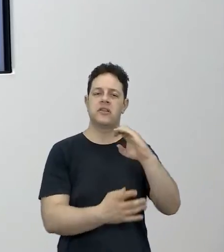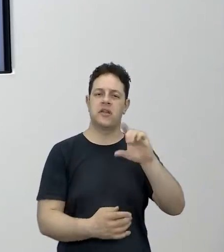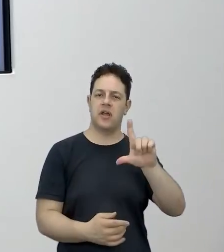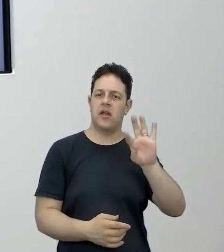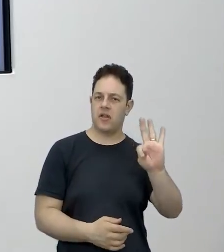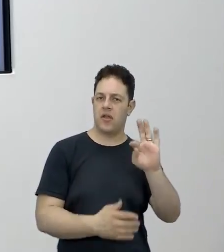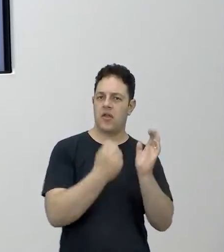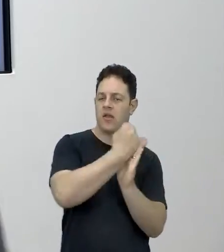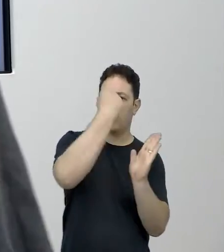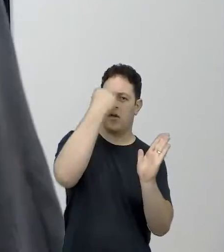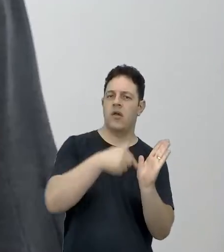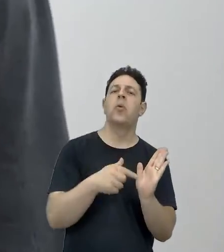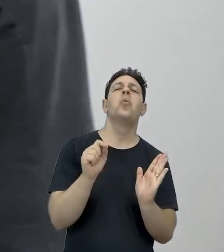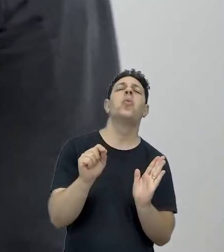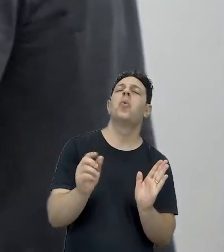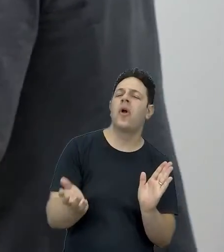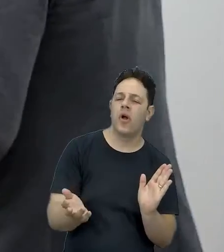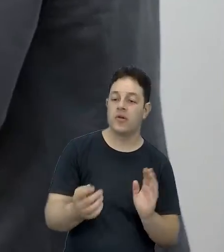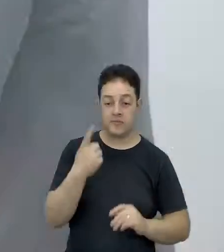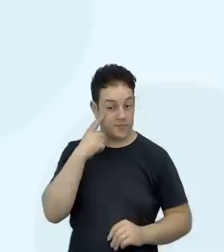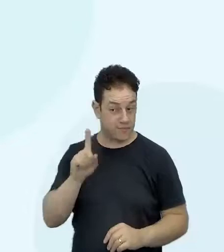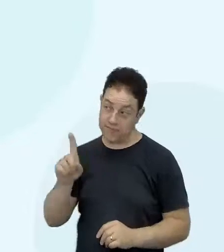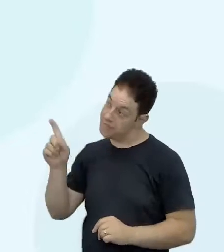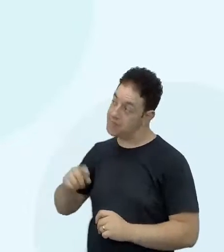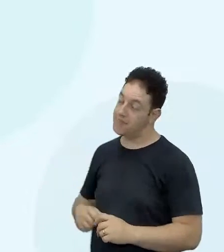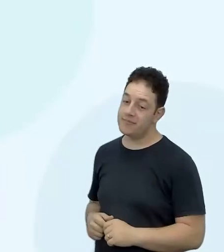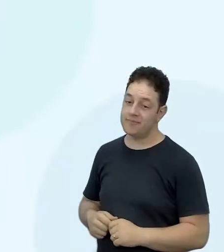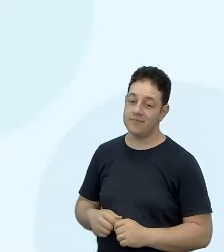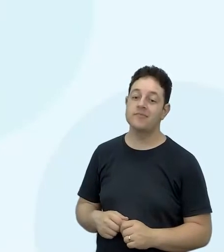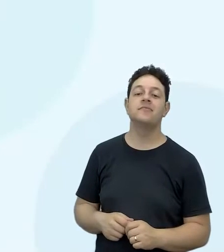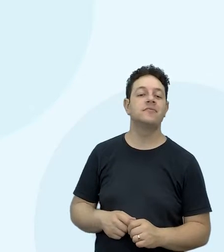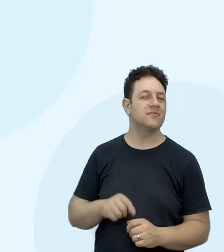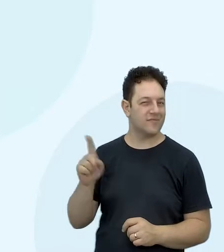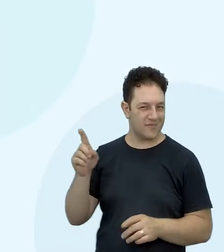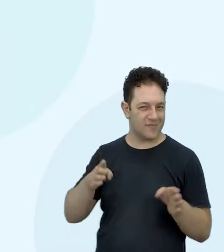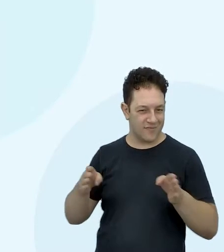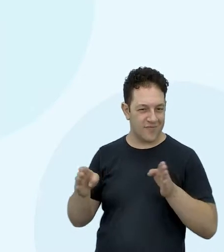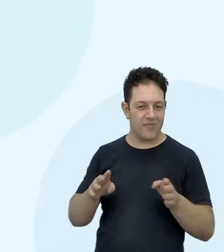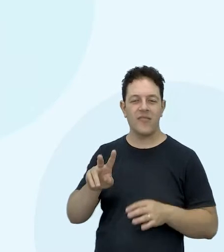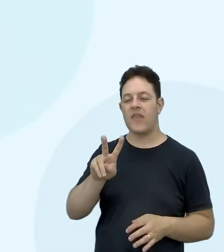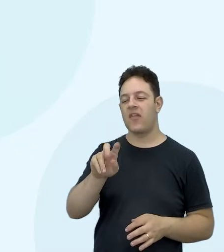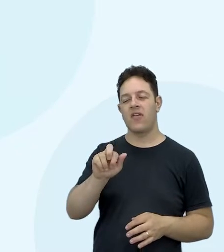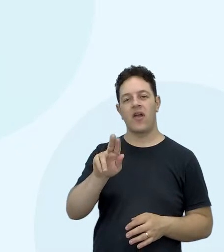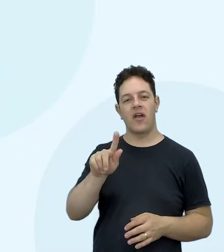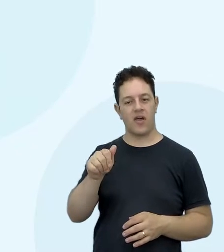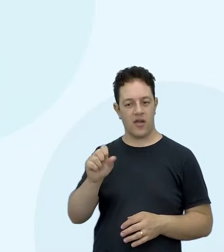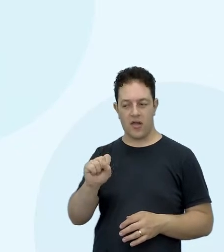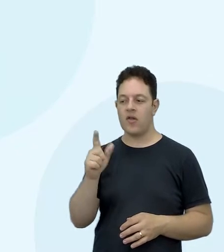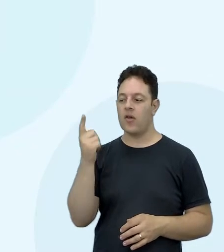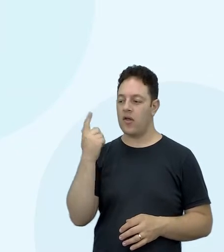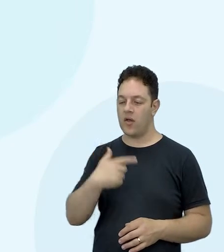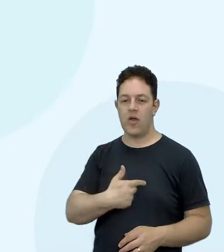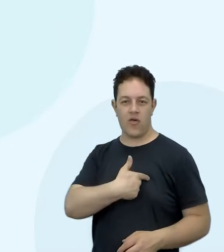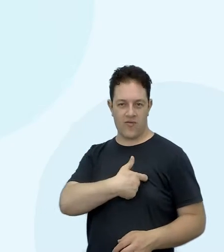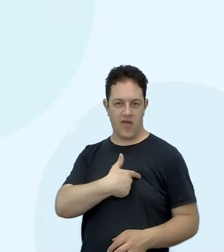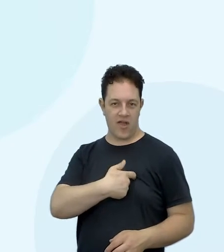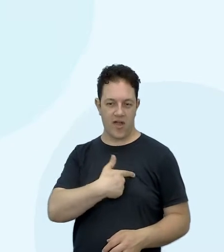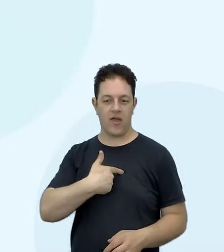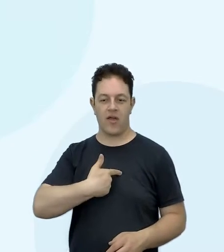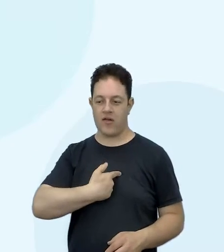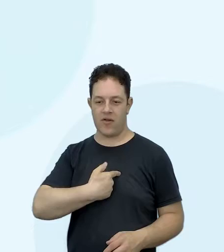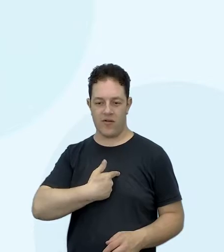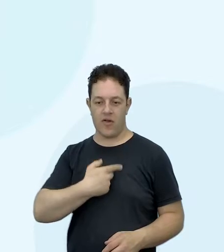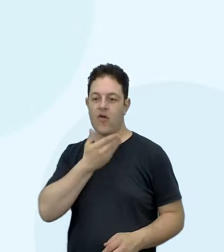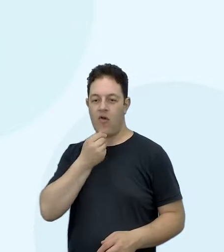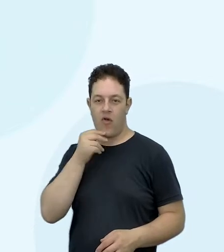CLT? Volta pro LED. Olha lá. Nesse período, o Vargas lidera um projeto